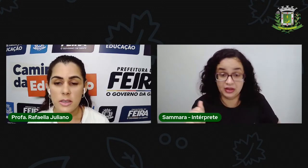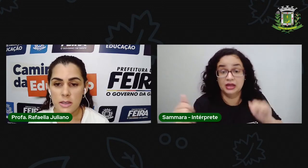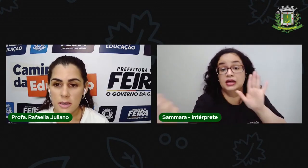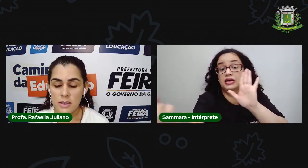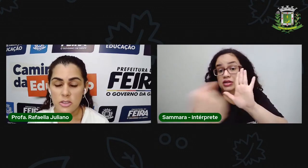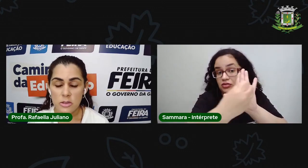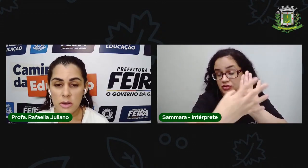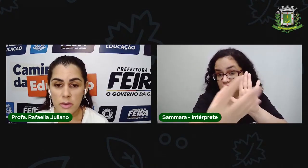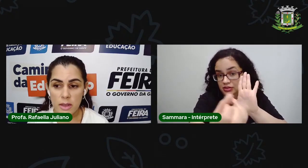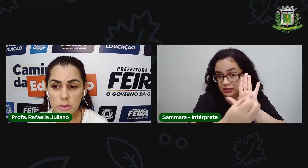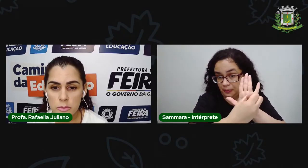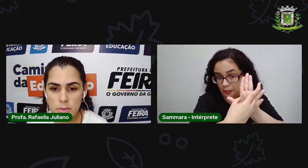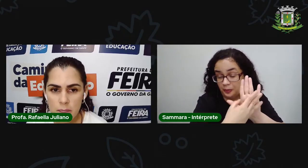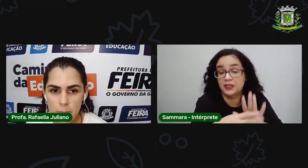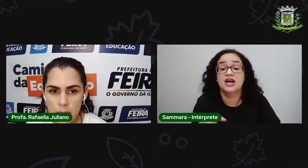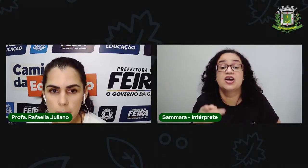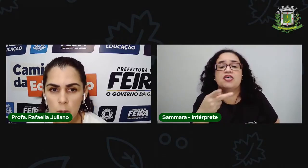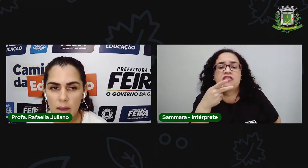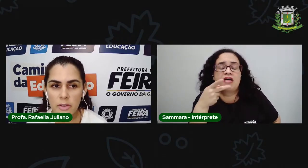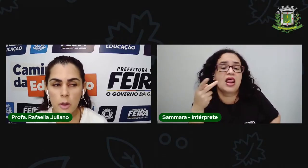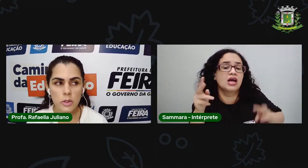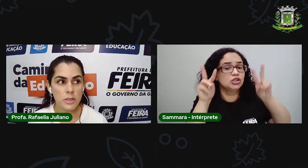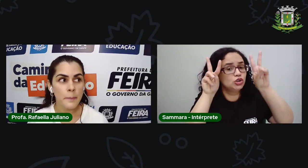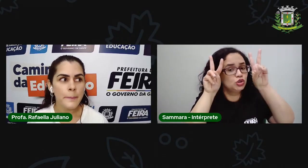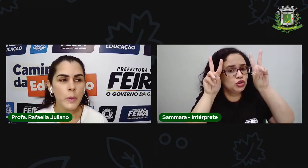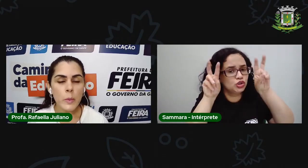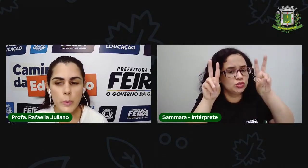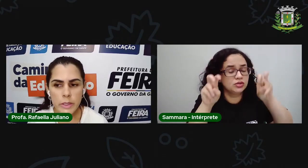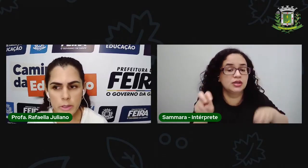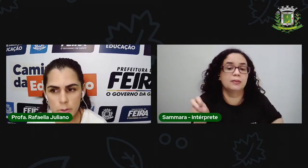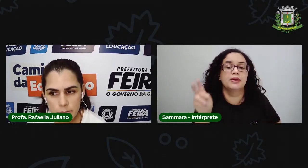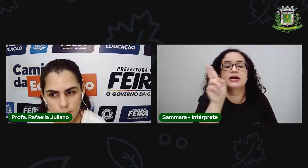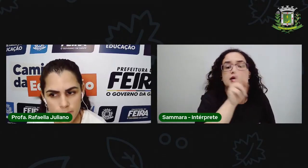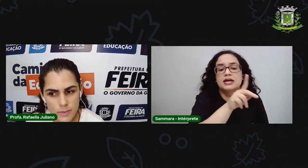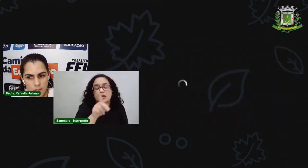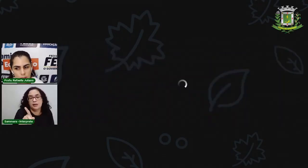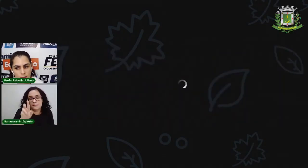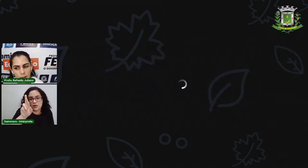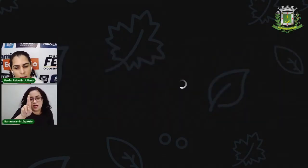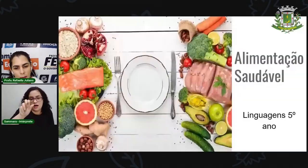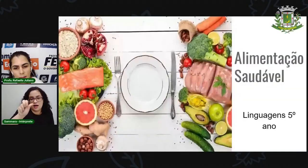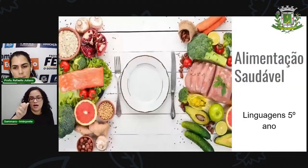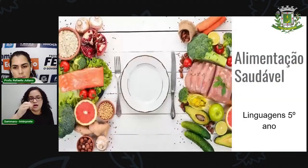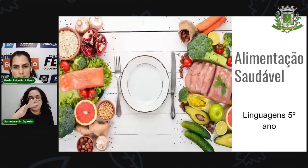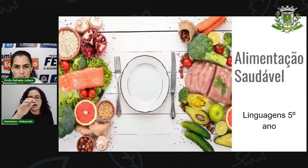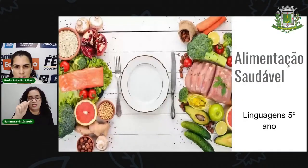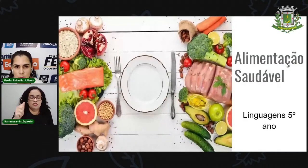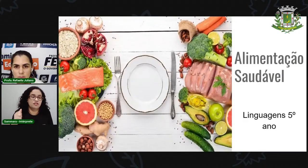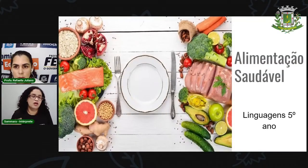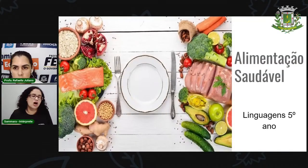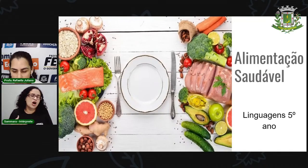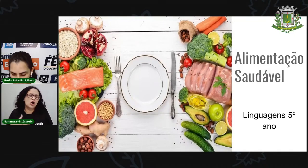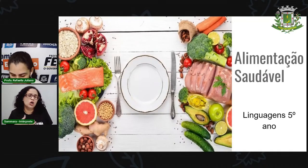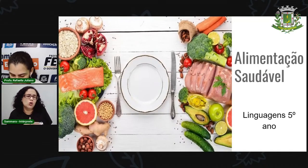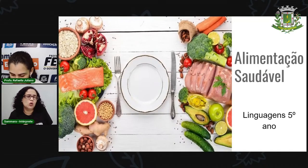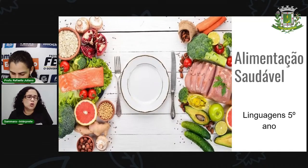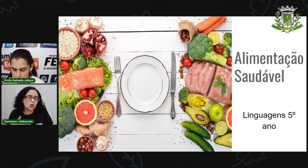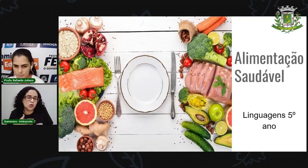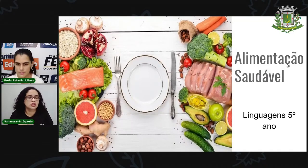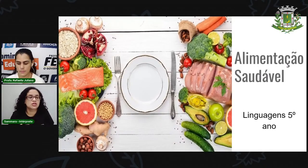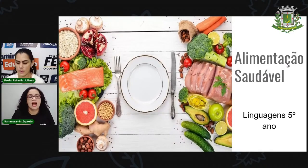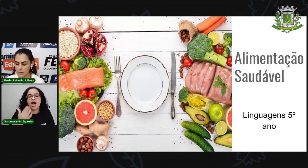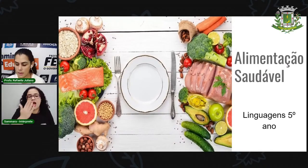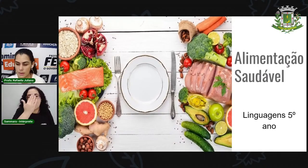slide aqui. E a gente vai falar de um tema que a Pró Rafa gosta muito, que é a alimentação saudável.